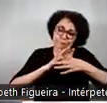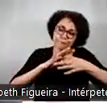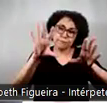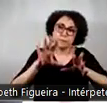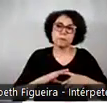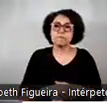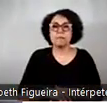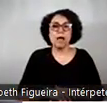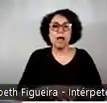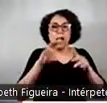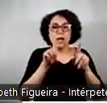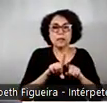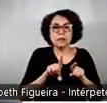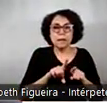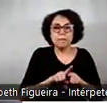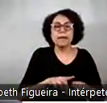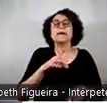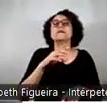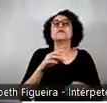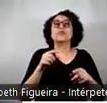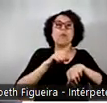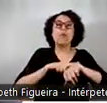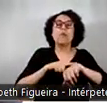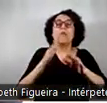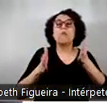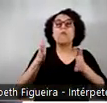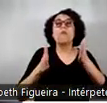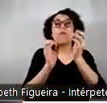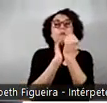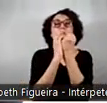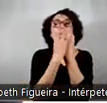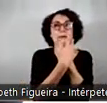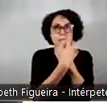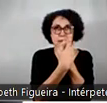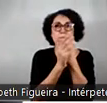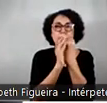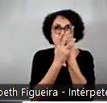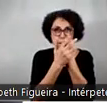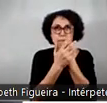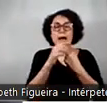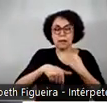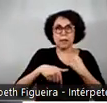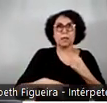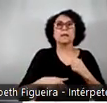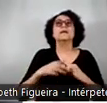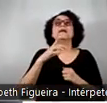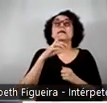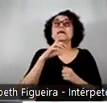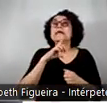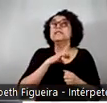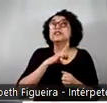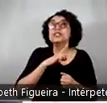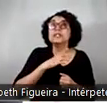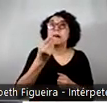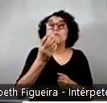na época da pandemia, a gente tinha, né, essa associação, né, do coronavírus, né, do